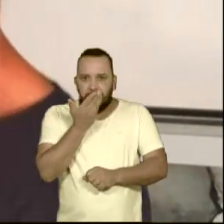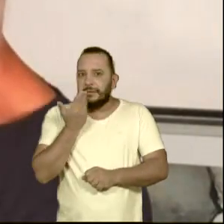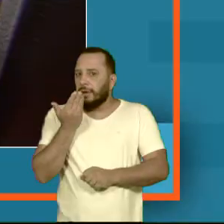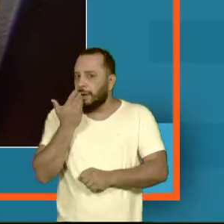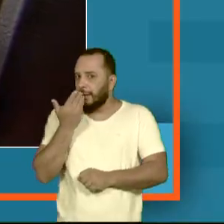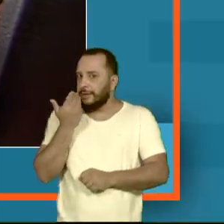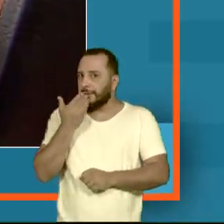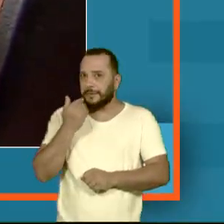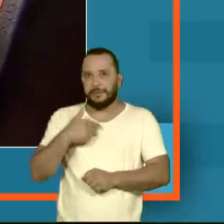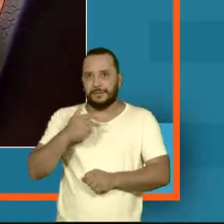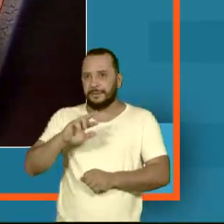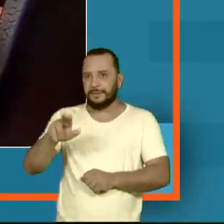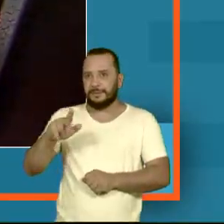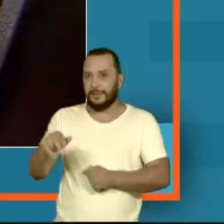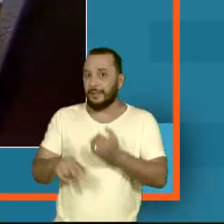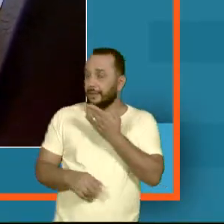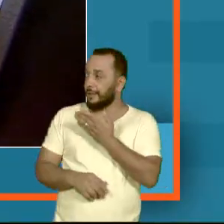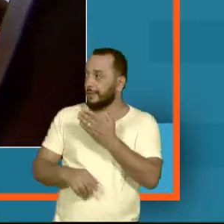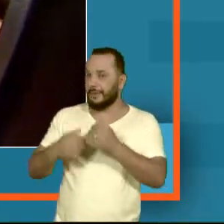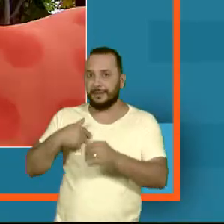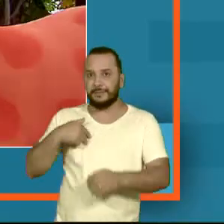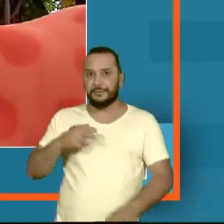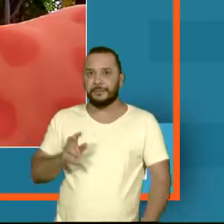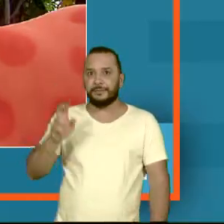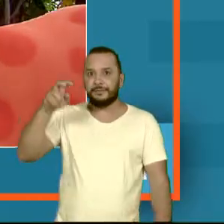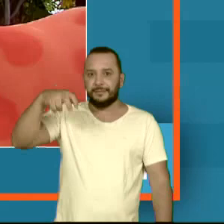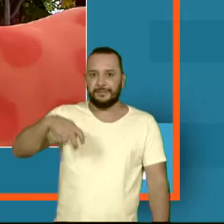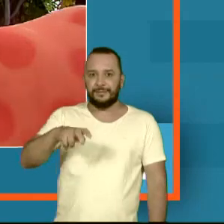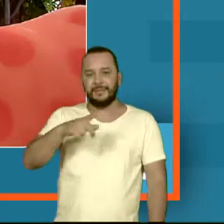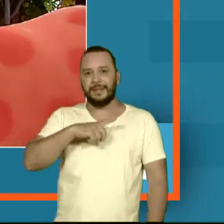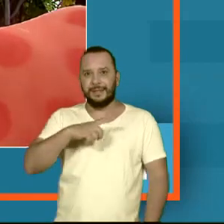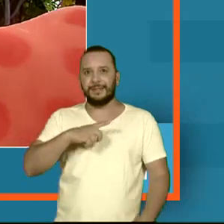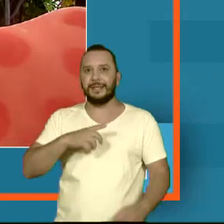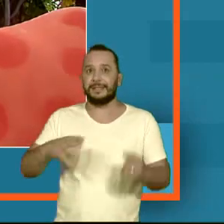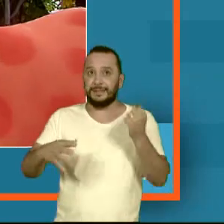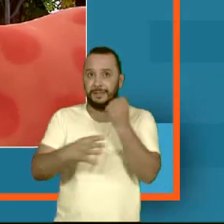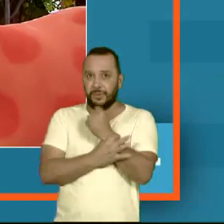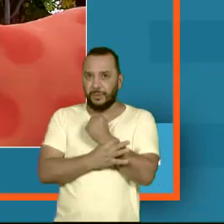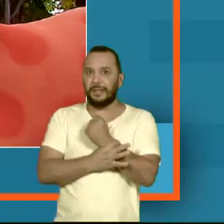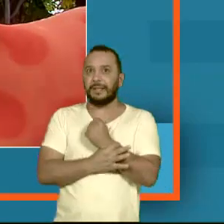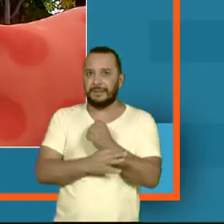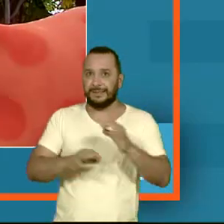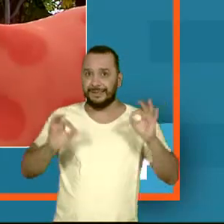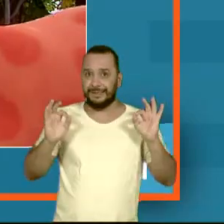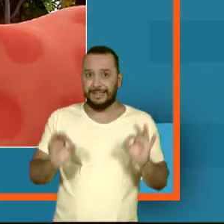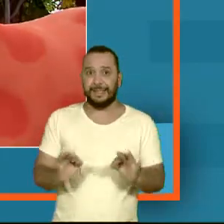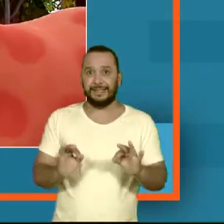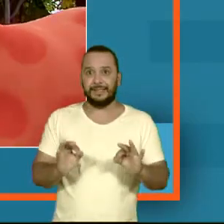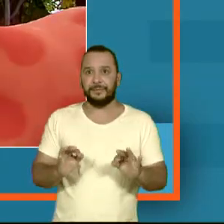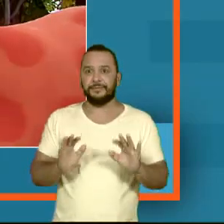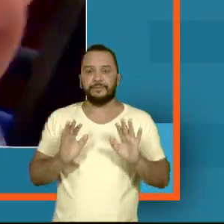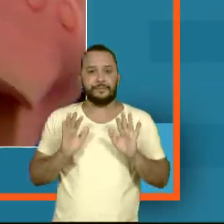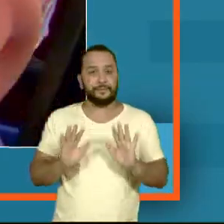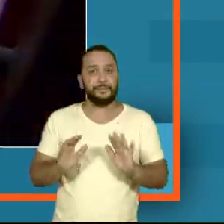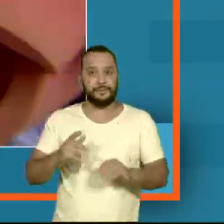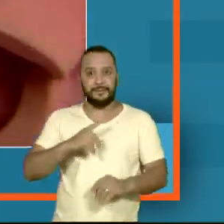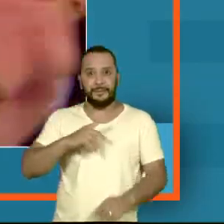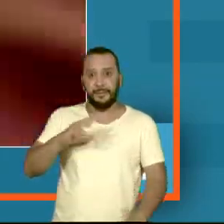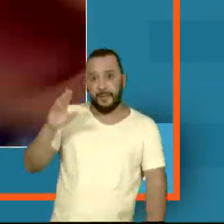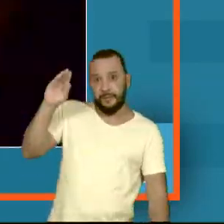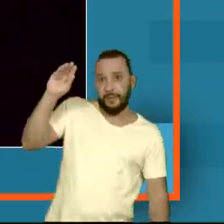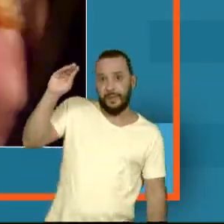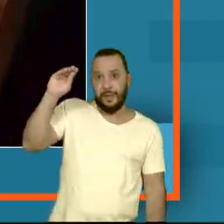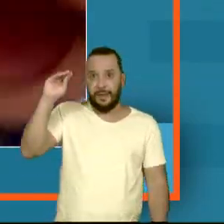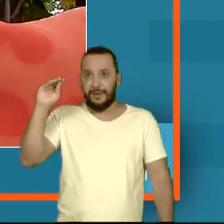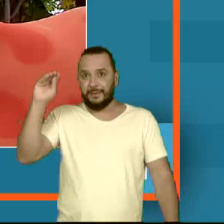A gente estava dentro de uma montanha-russa que tem que ter toda a segurança de você estar preso, senão você cai lá de cima, mas eu estou com um boneco que também tem